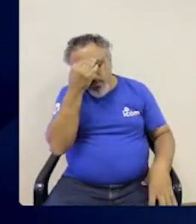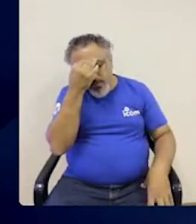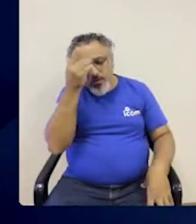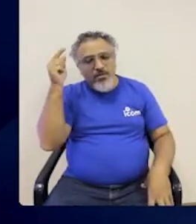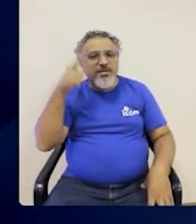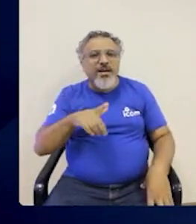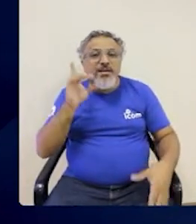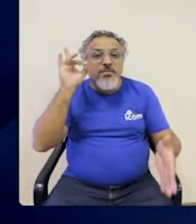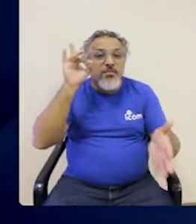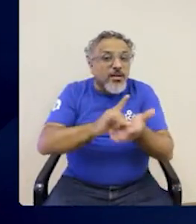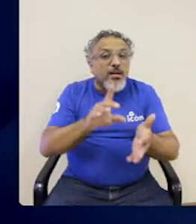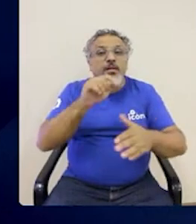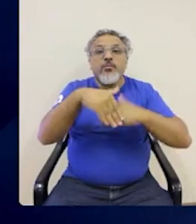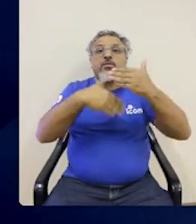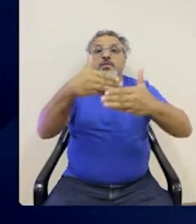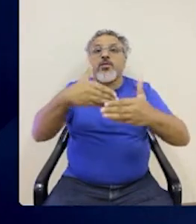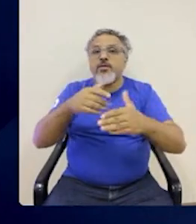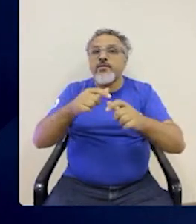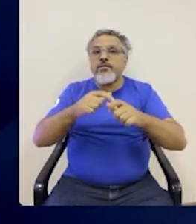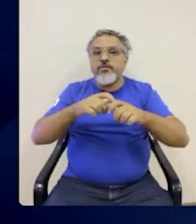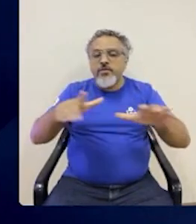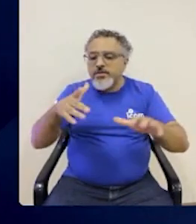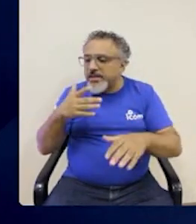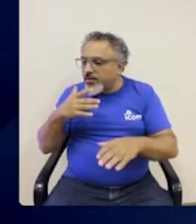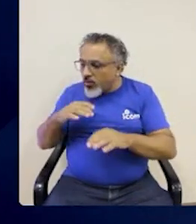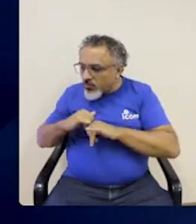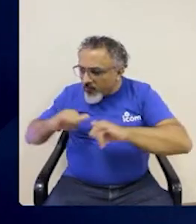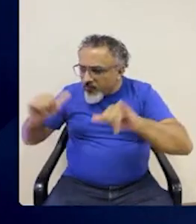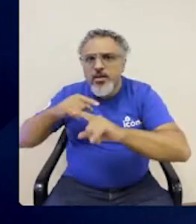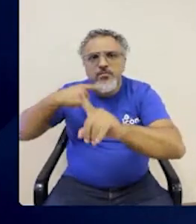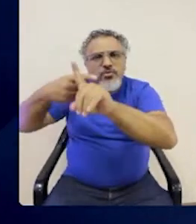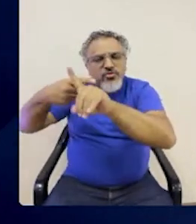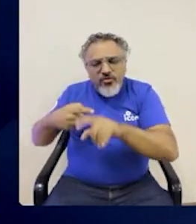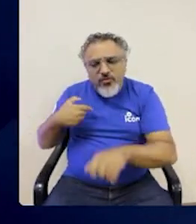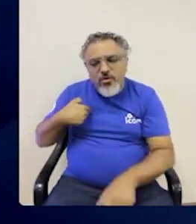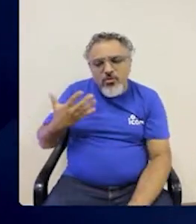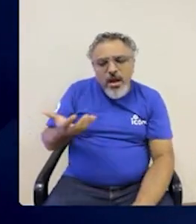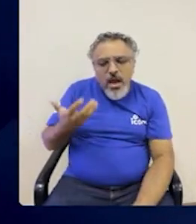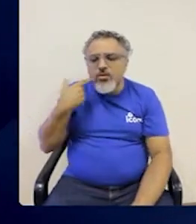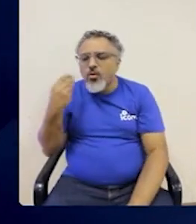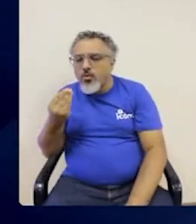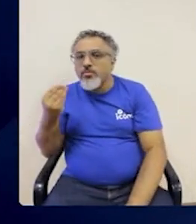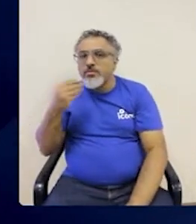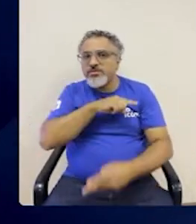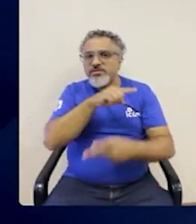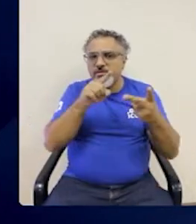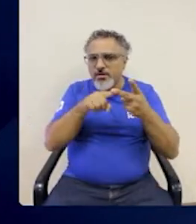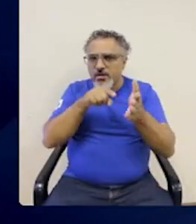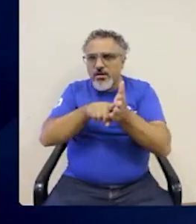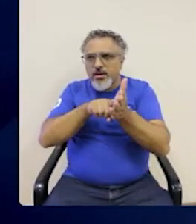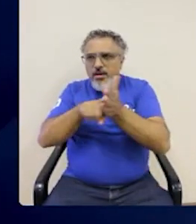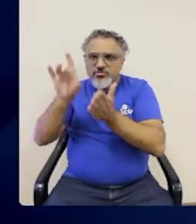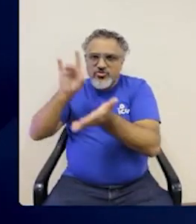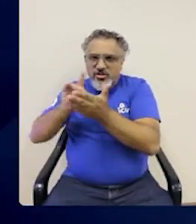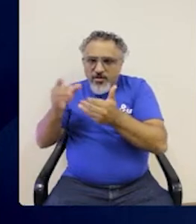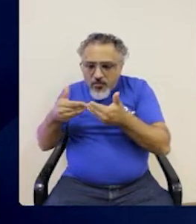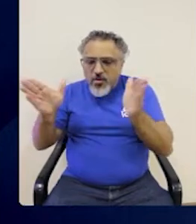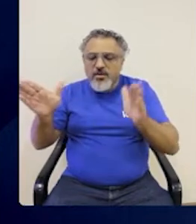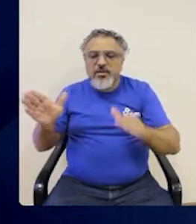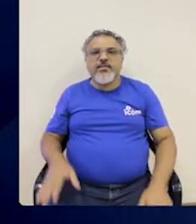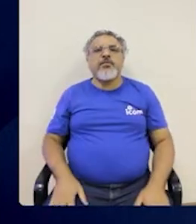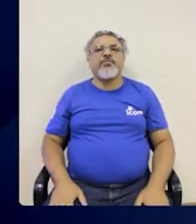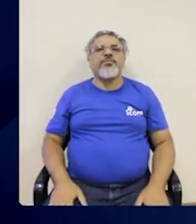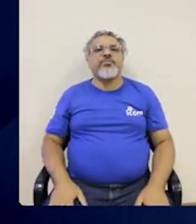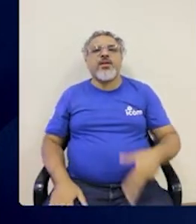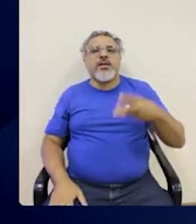estando implantado, é capaz de gerar um efeito que eu espero, um efeito que eu quero. Então, esse é o componente 2 dessa análise de implantação. E a 3